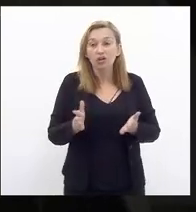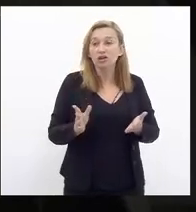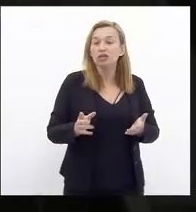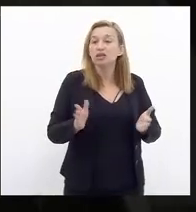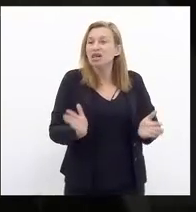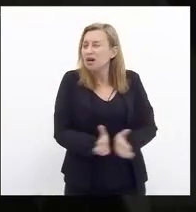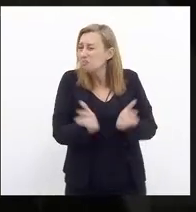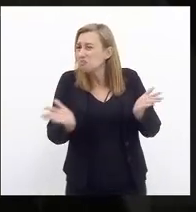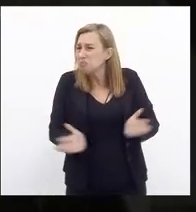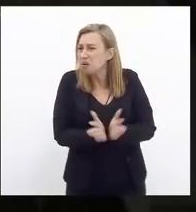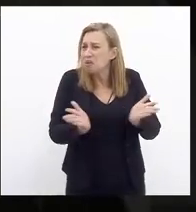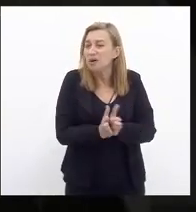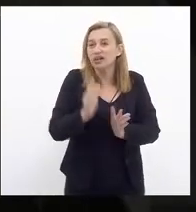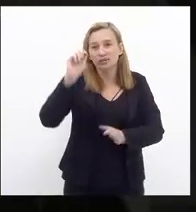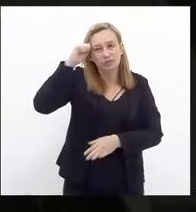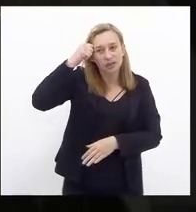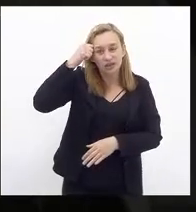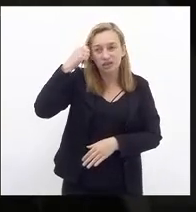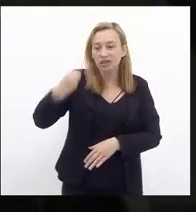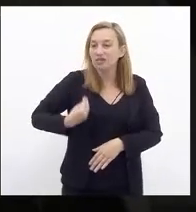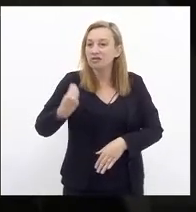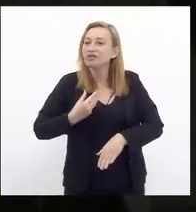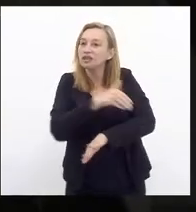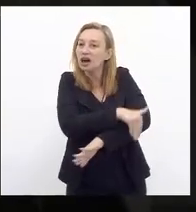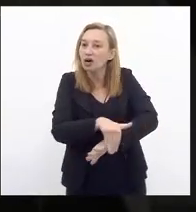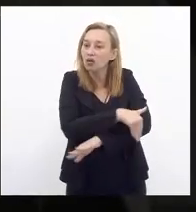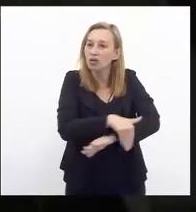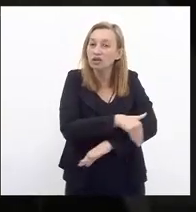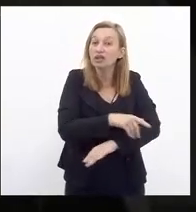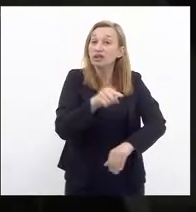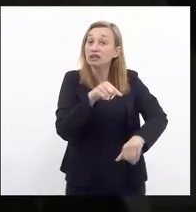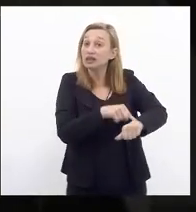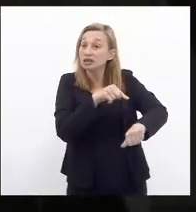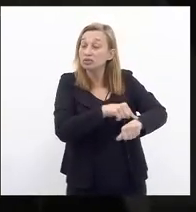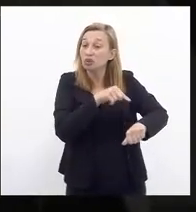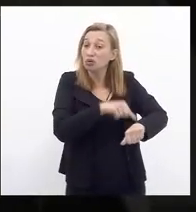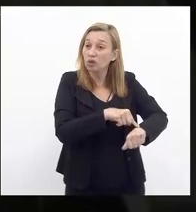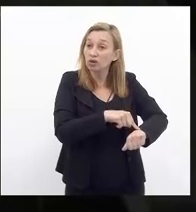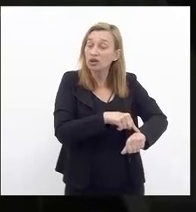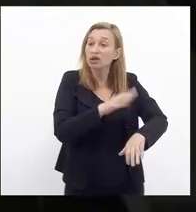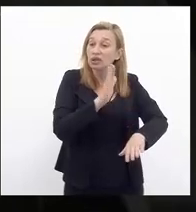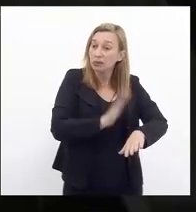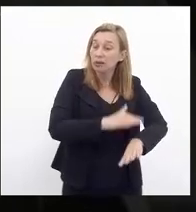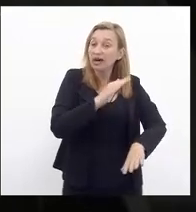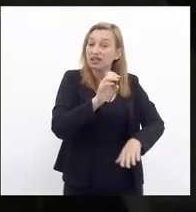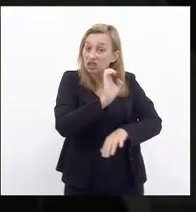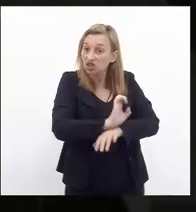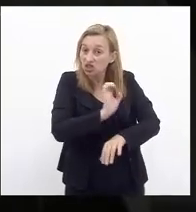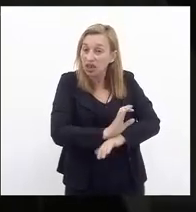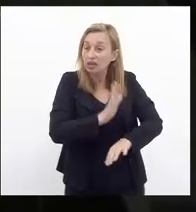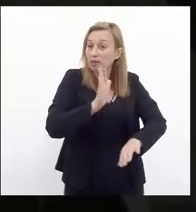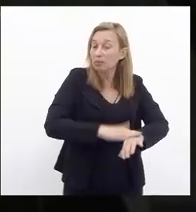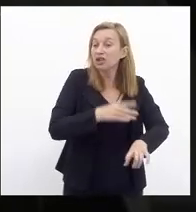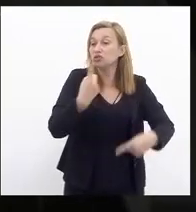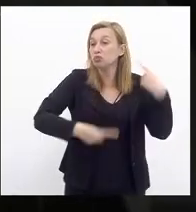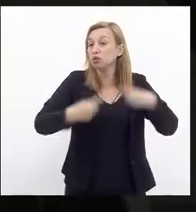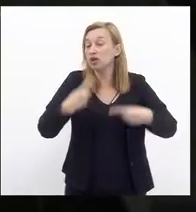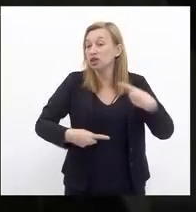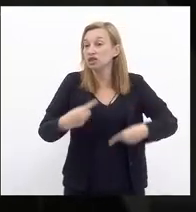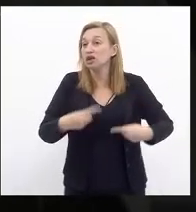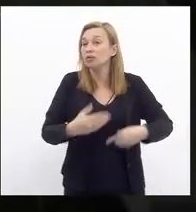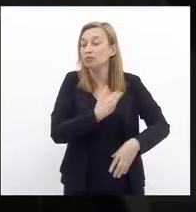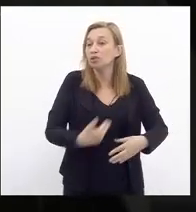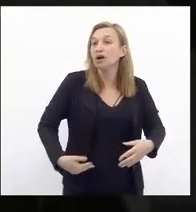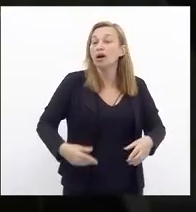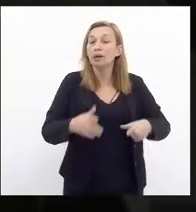pobreza da população em situação de rua aumentando exponencialmente É nesse momento que tem que ter mais estado mais política pública